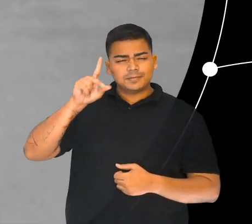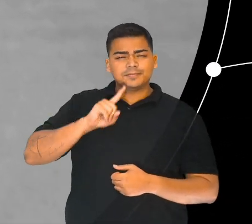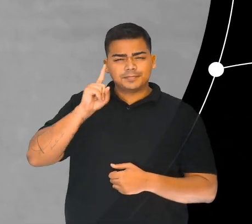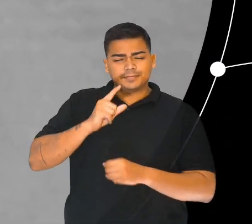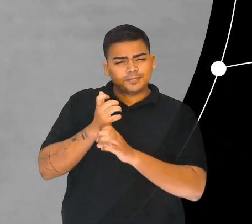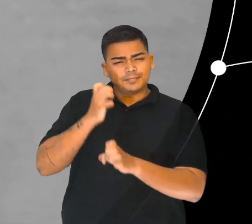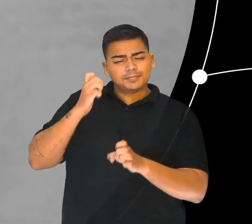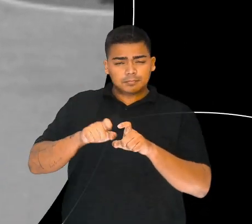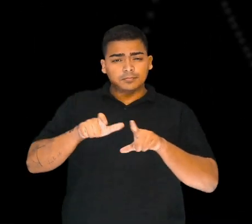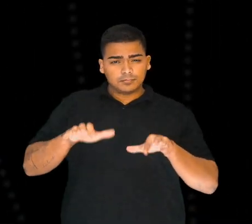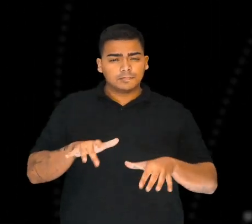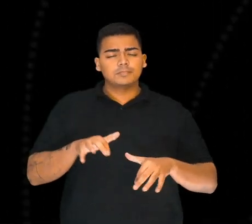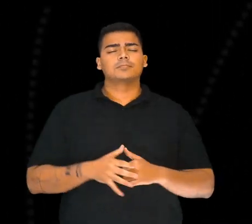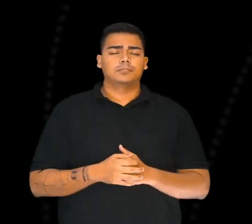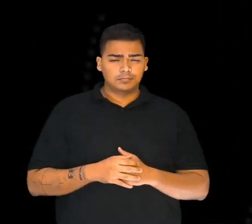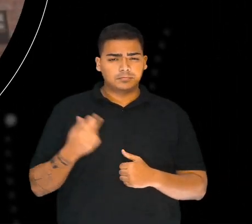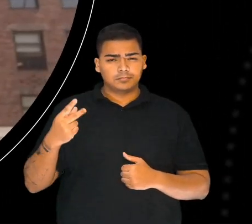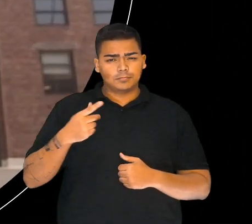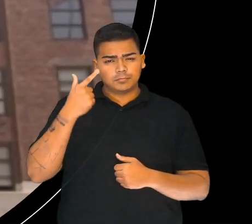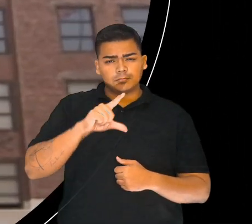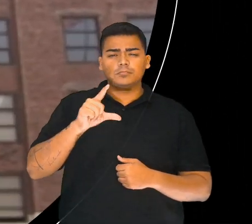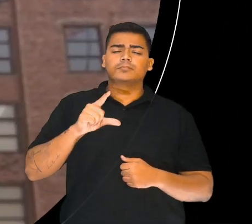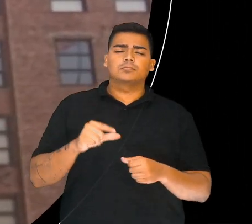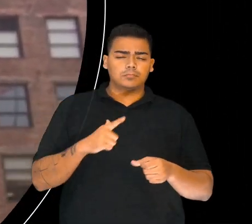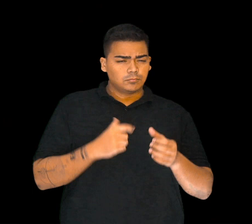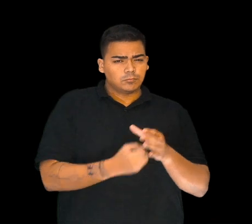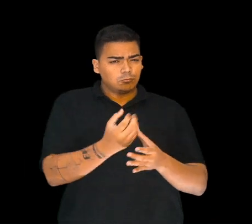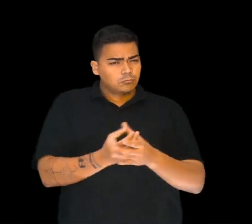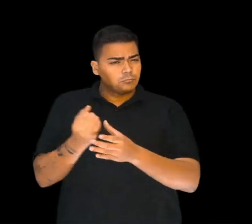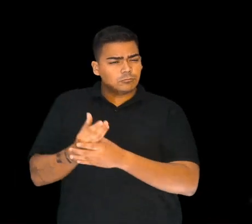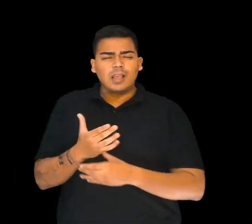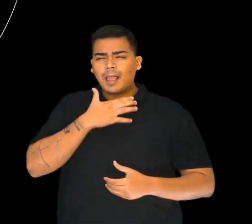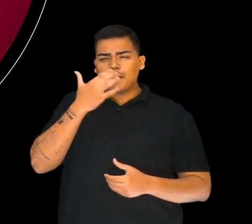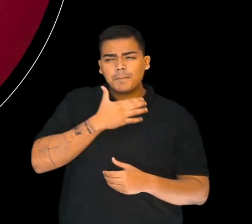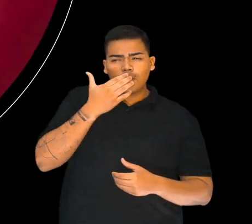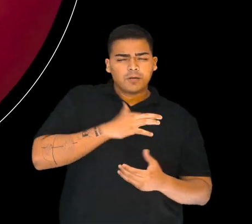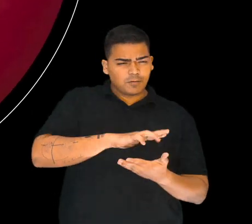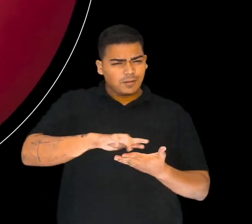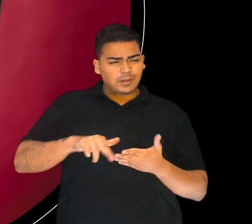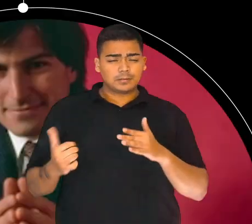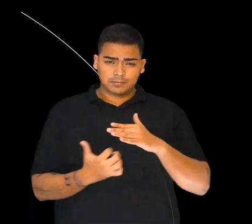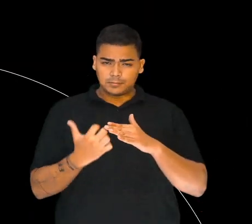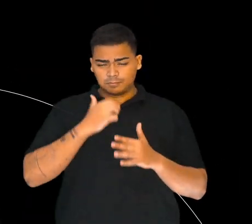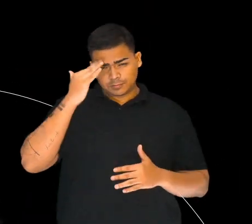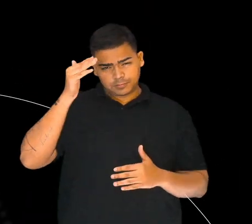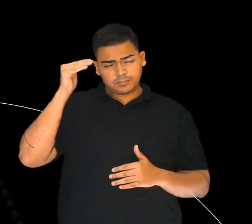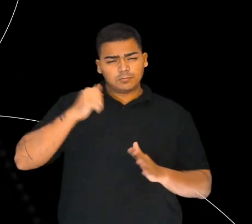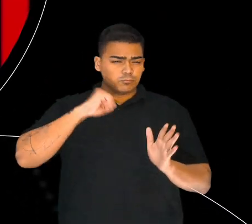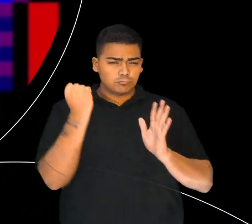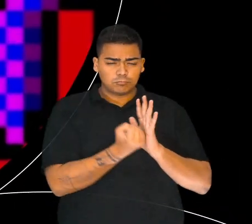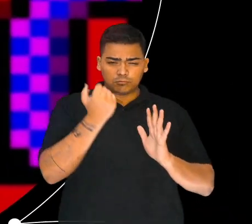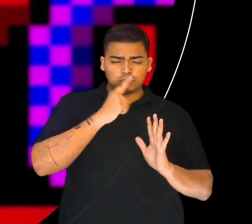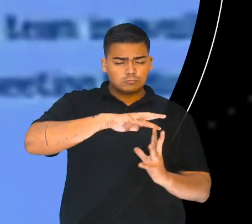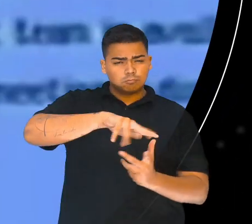na engenharia, na computação, na escola de engenharia deles, em empresas. Ali surge a Google, ali surge a Apple, ali surge um conjunto de